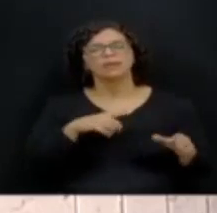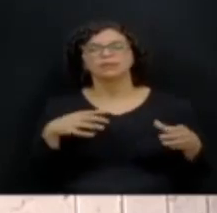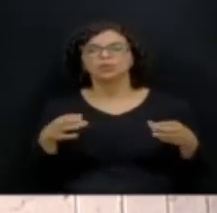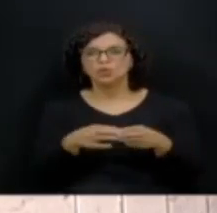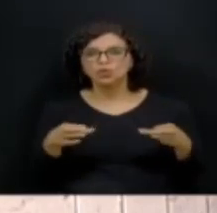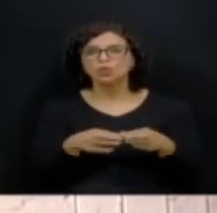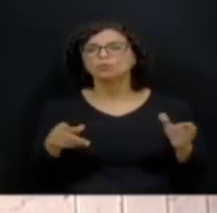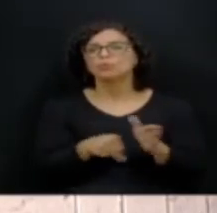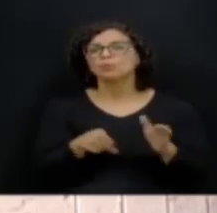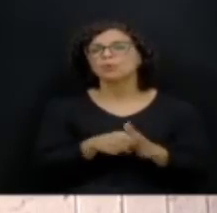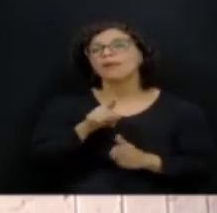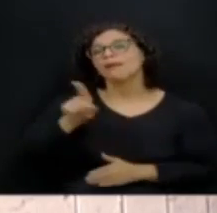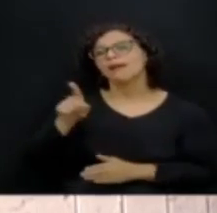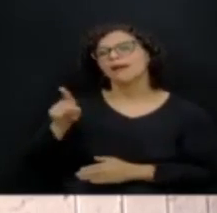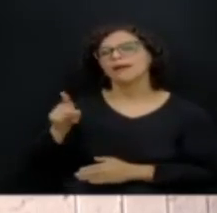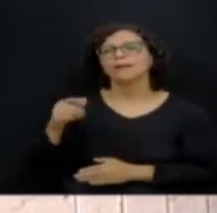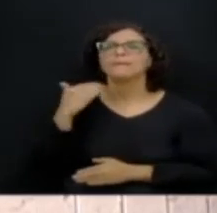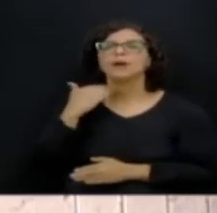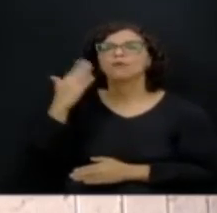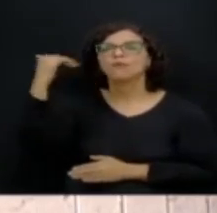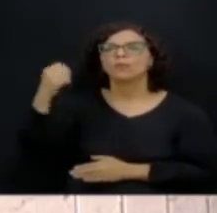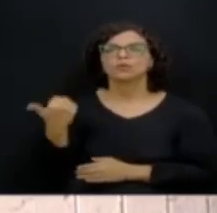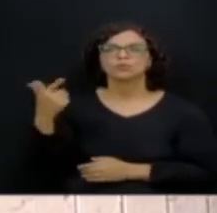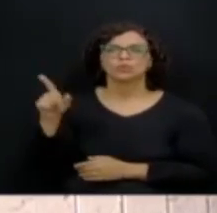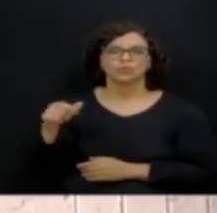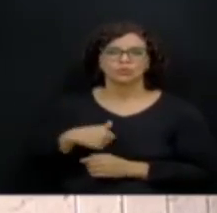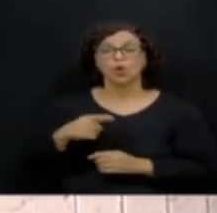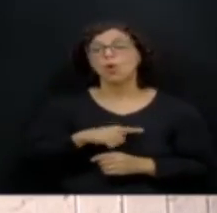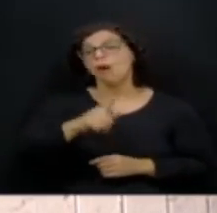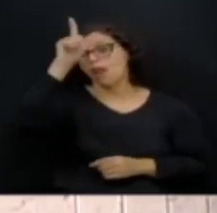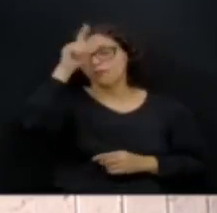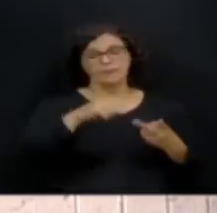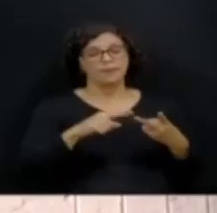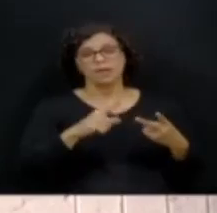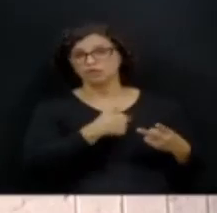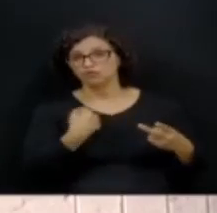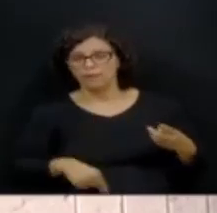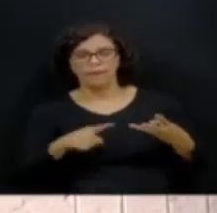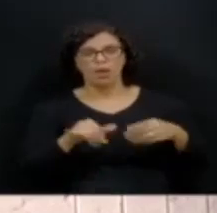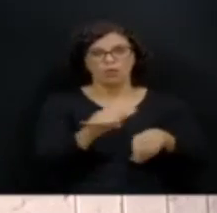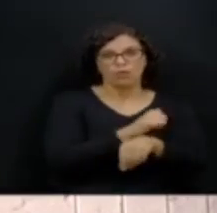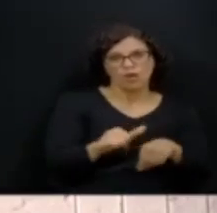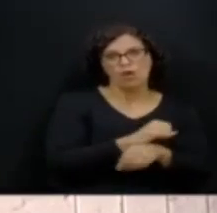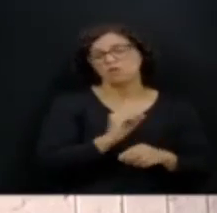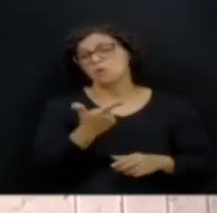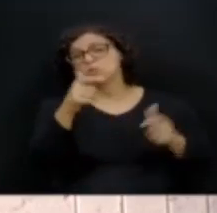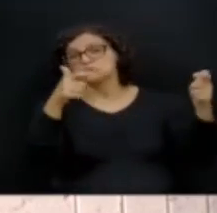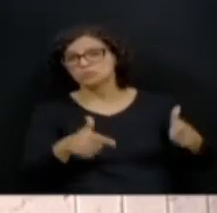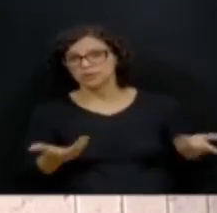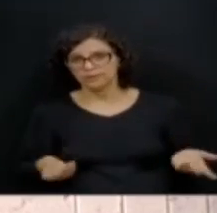parte da turma de Wall Street. Talvez porque eles estejam em Berlim, Tóquio, Nova York.